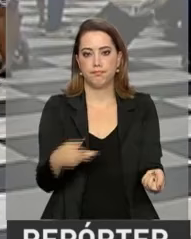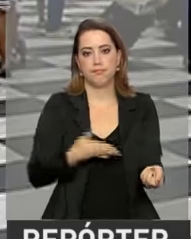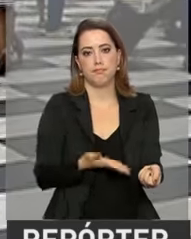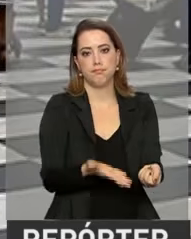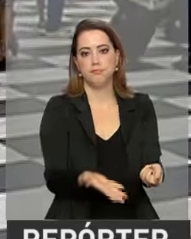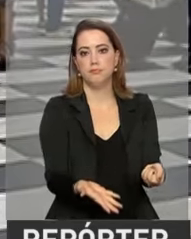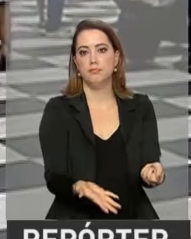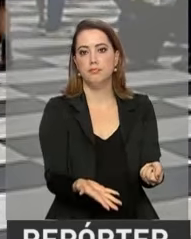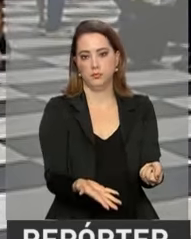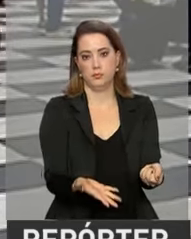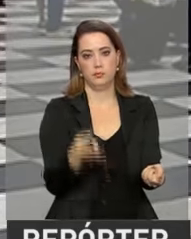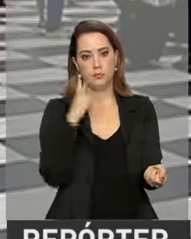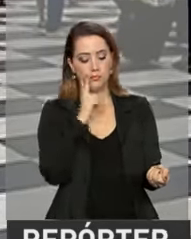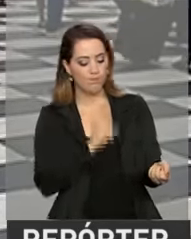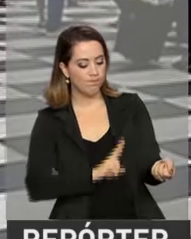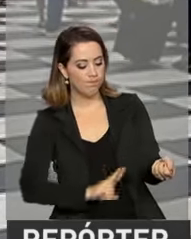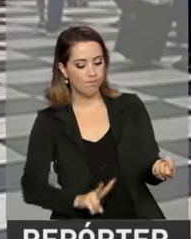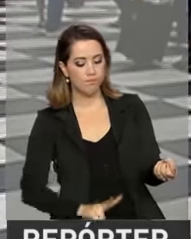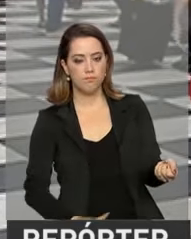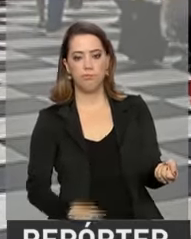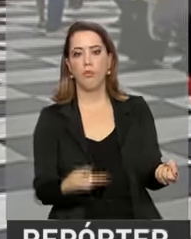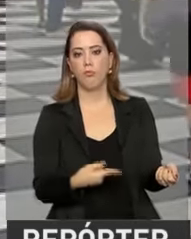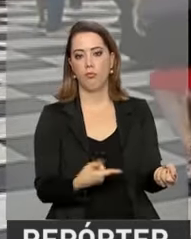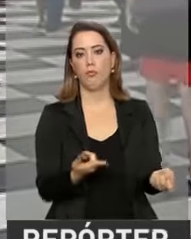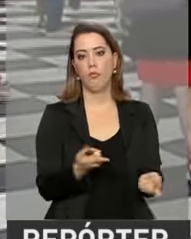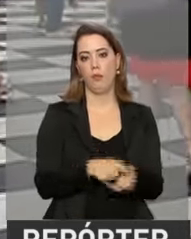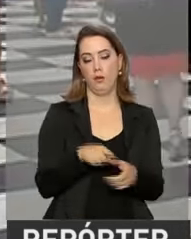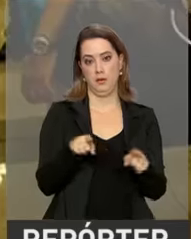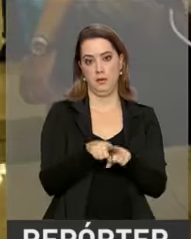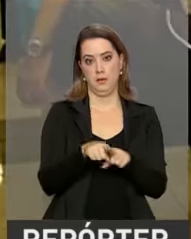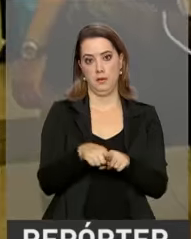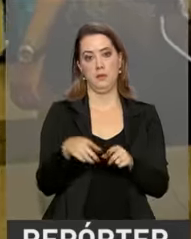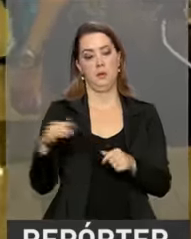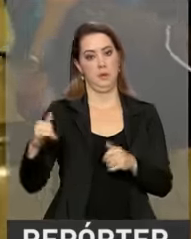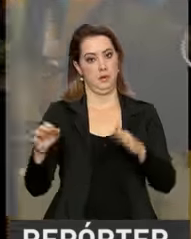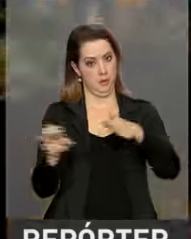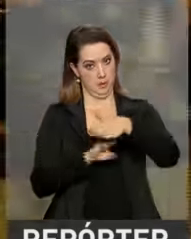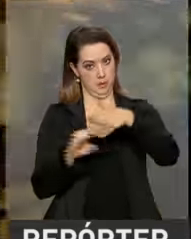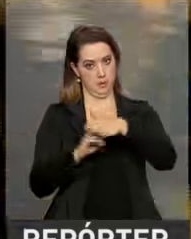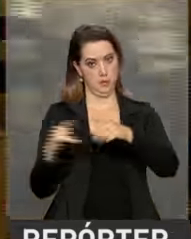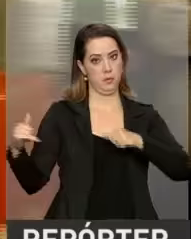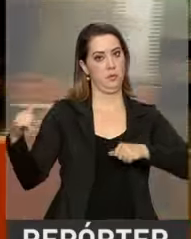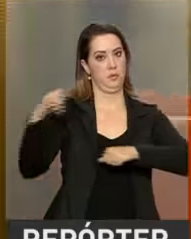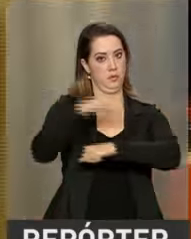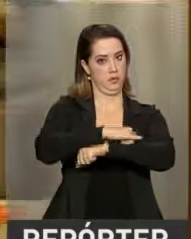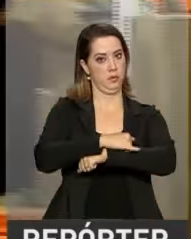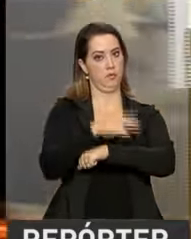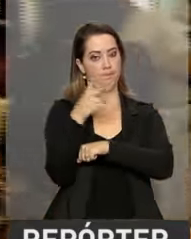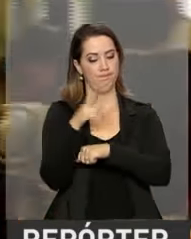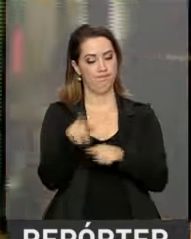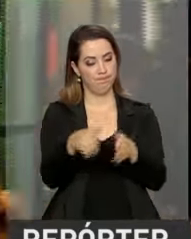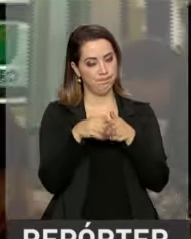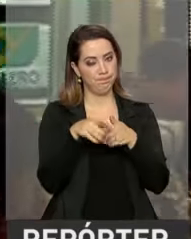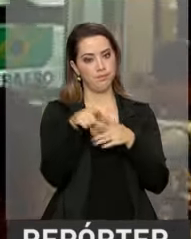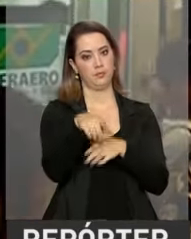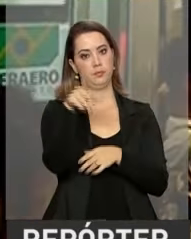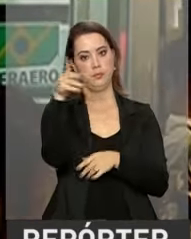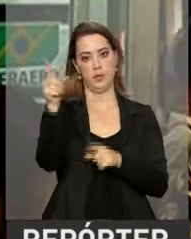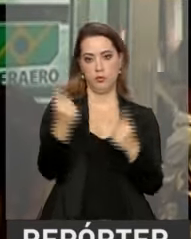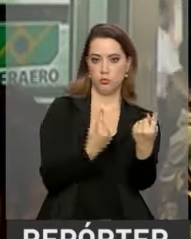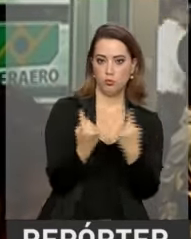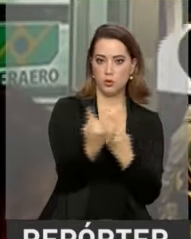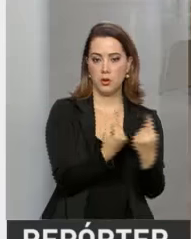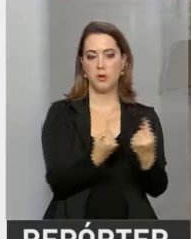detalhada por parte dos agentes de segurança. As companhias aéreas recomendam que os passageiros façam um check-in nos voos